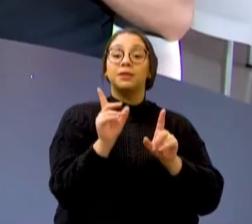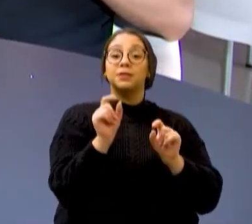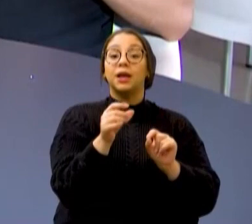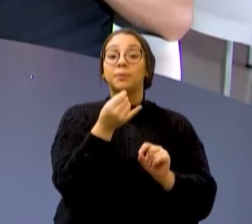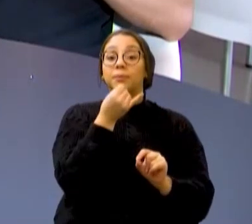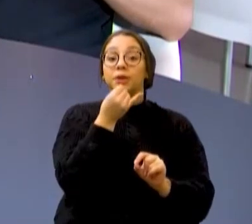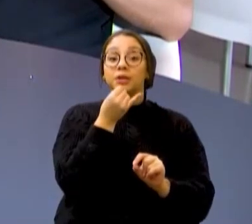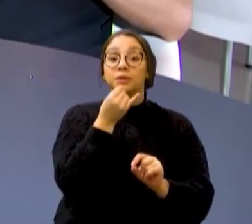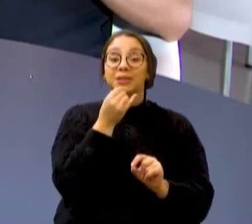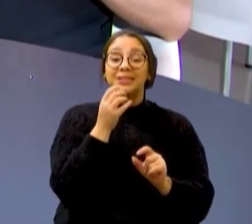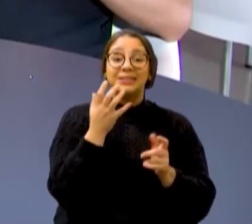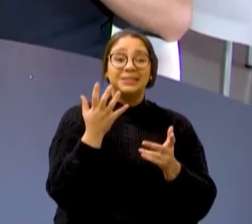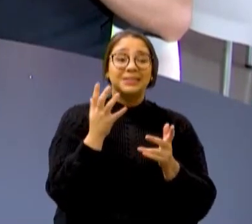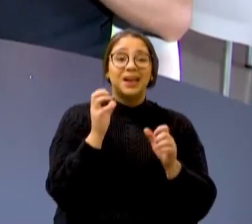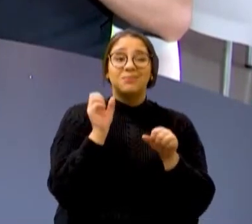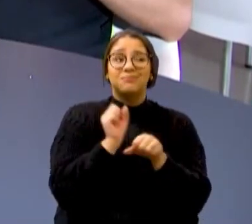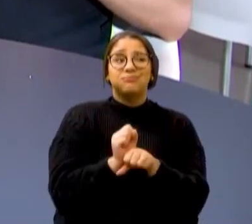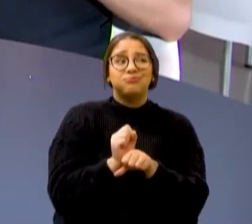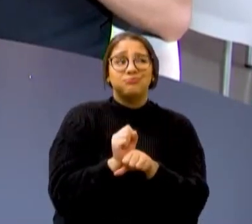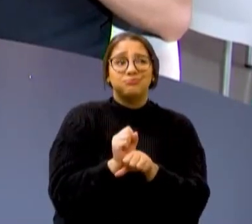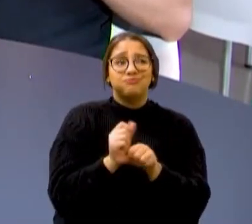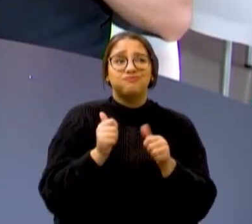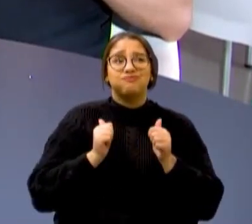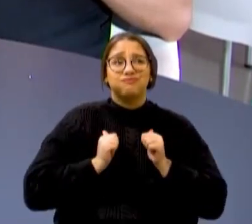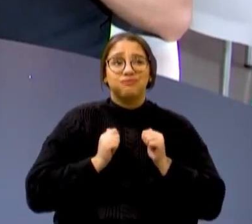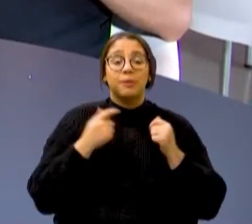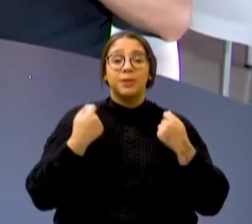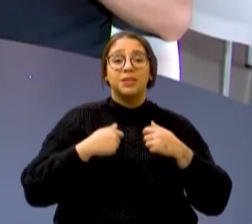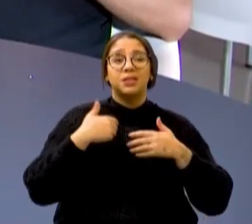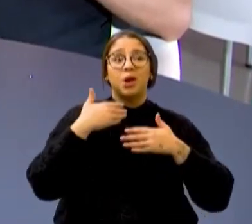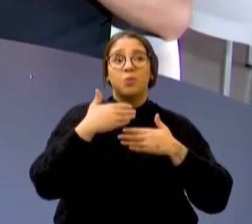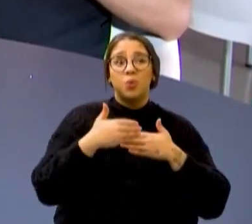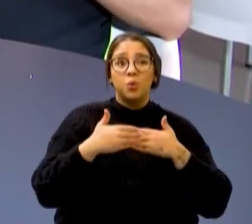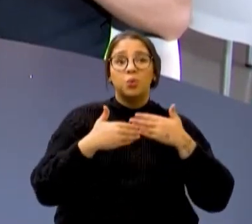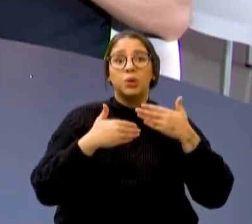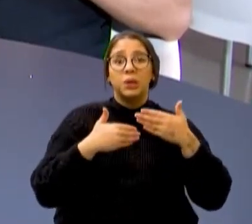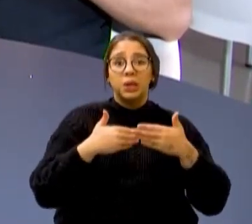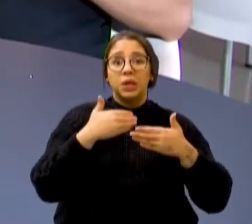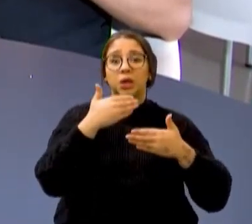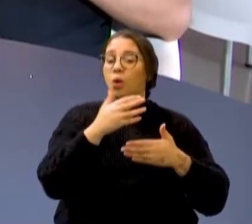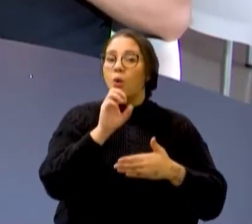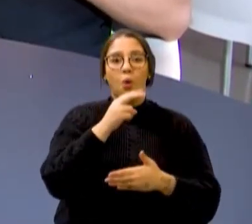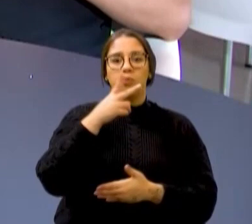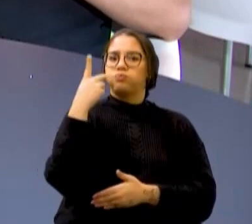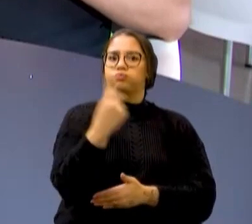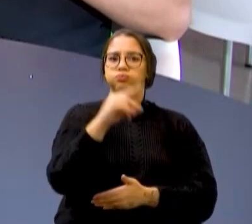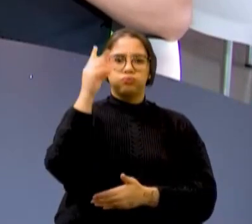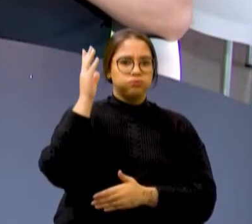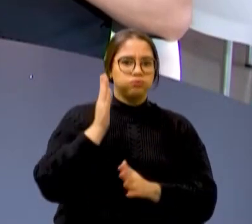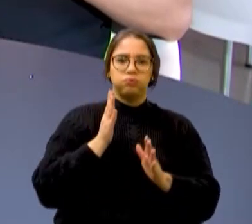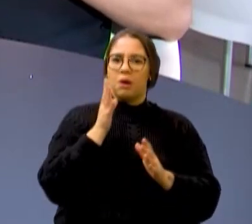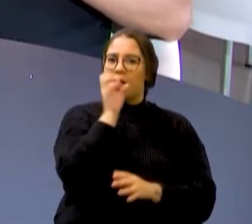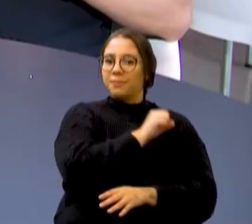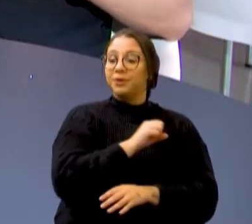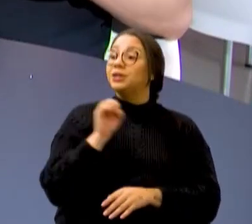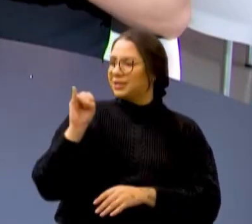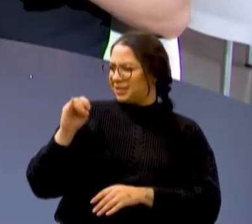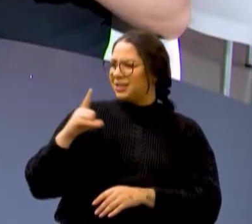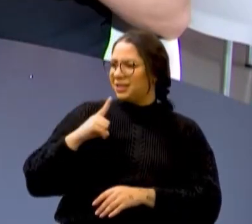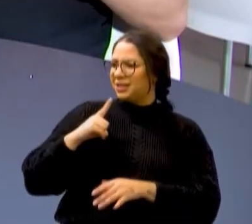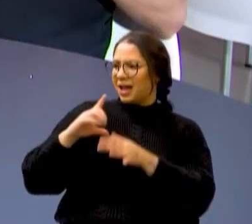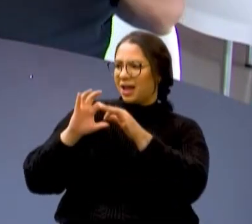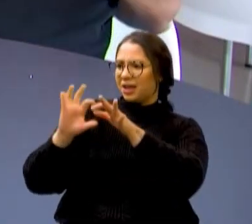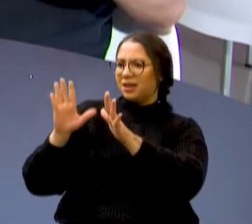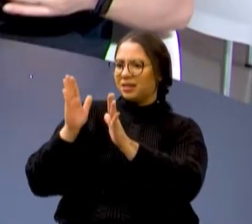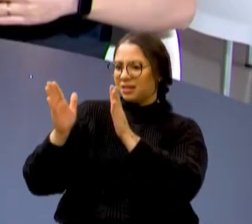mas e quem, por exemplo, está super enferrujado, precisa ir aos pouquinhos, tal, ou já manda ver? Se tiver